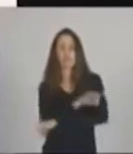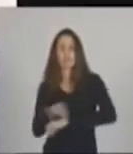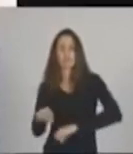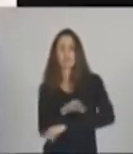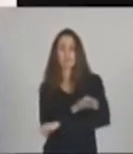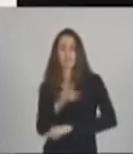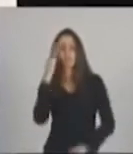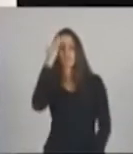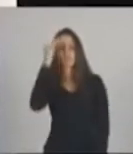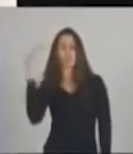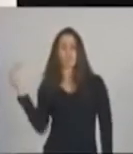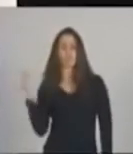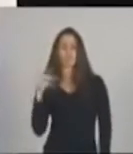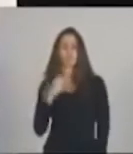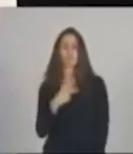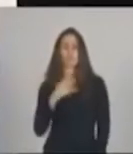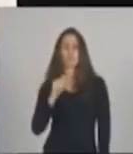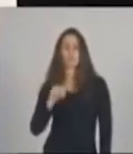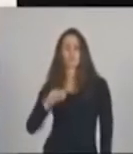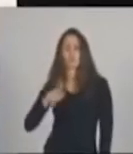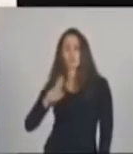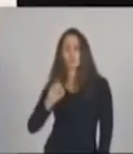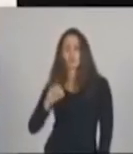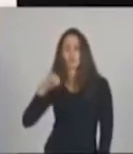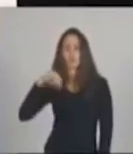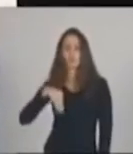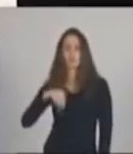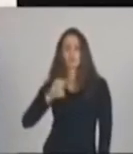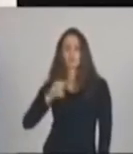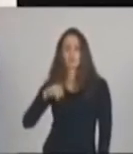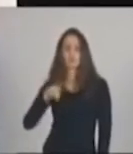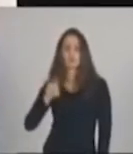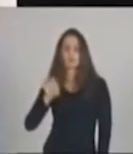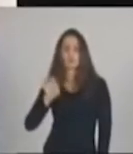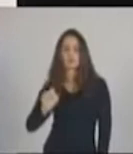mundial, Dr. Paulo Mendes da Rocha, que inclusive